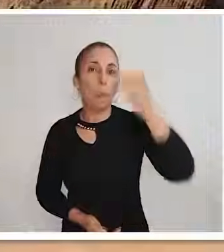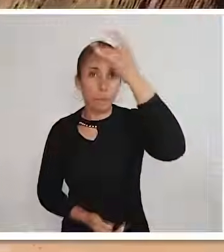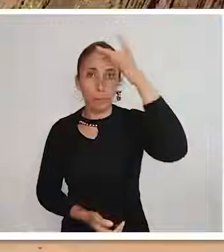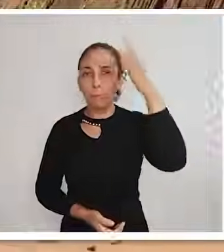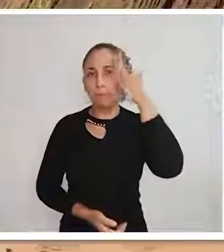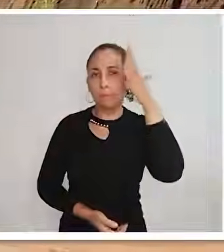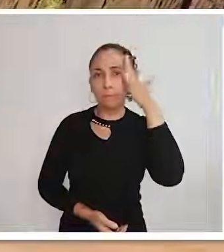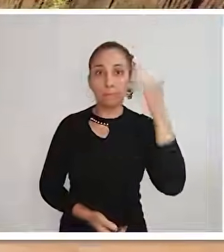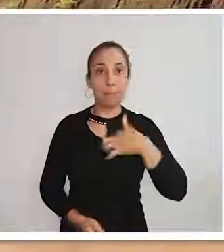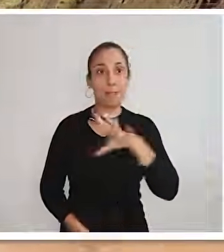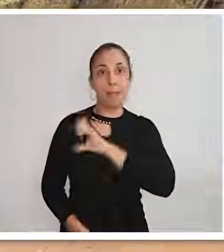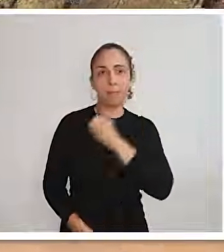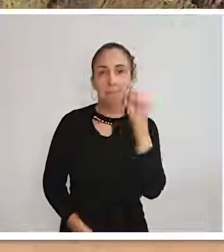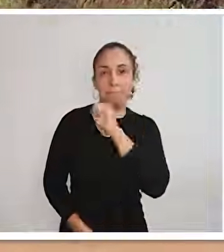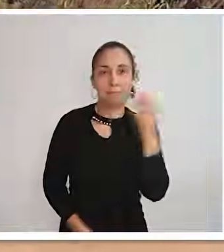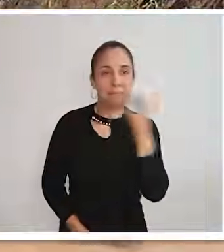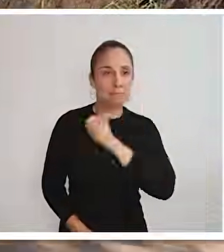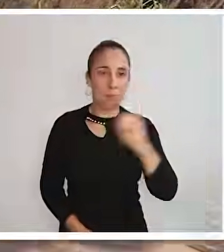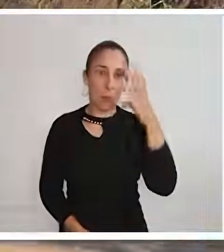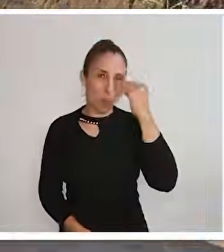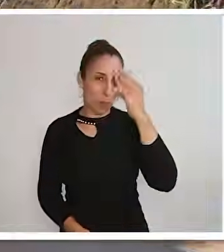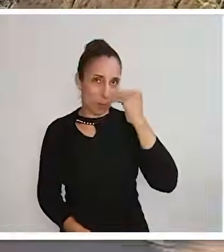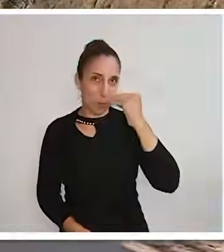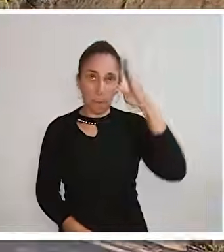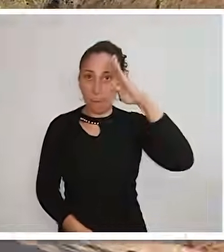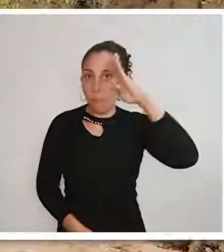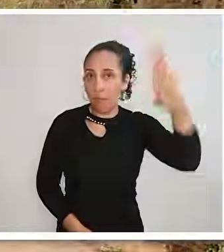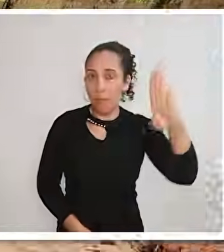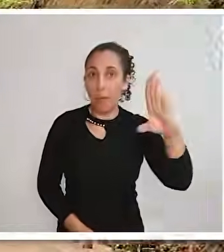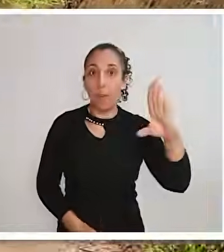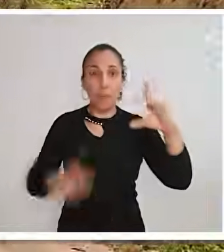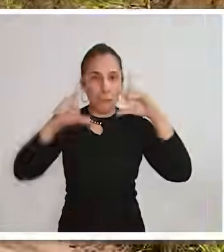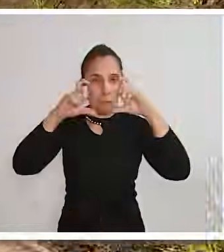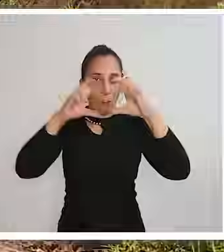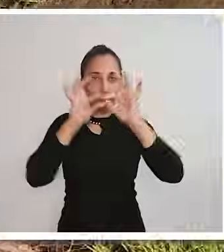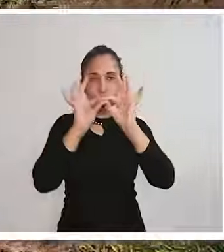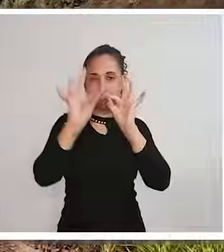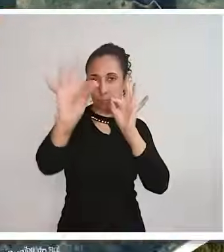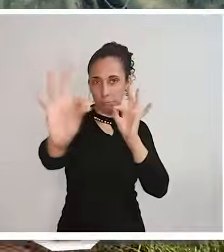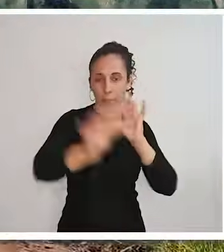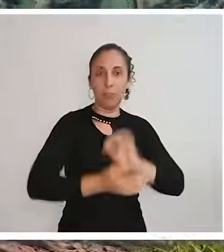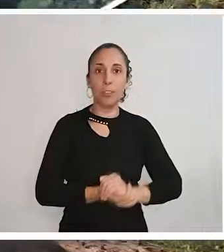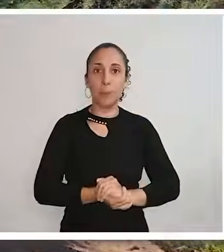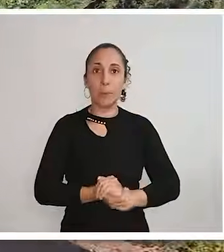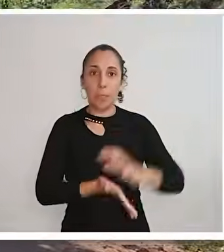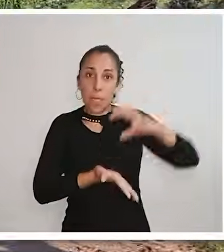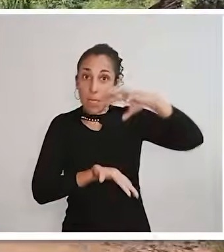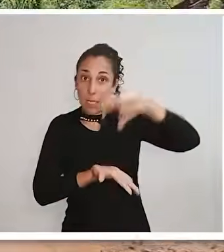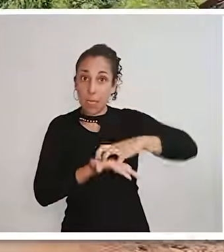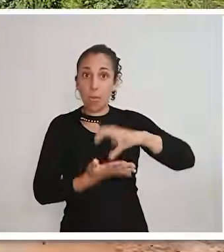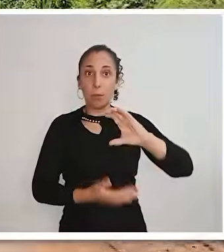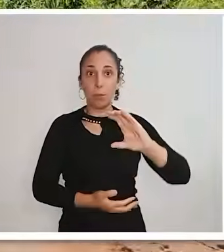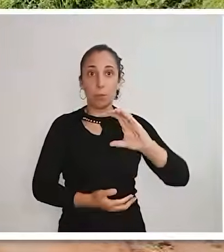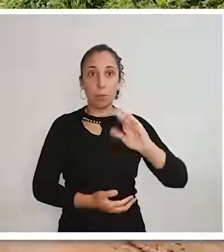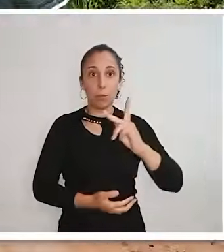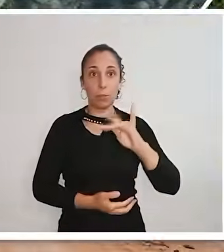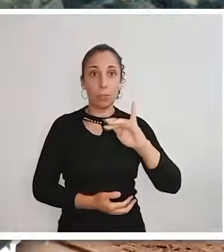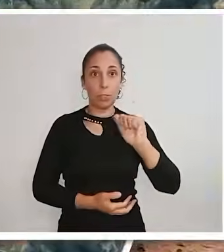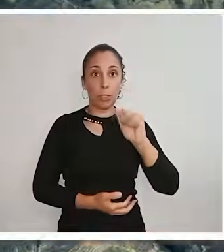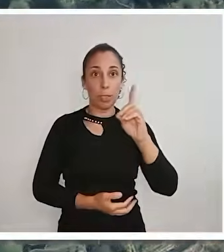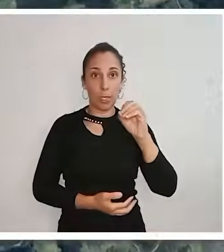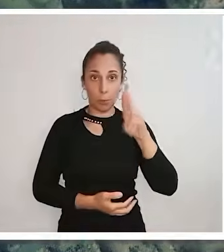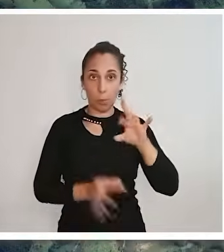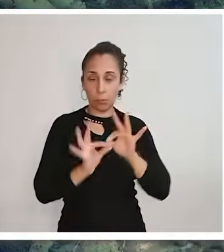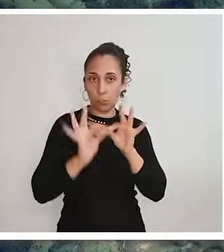Todo mundo sabe que eu sou apaixonado por fotografia, principalmente as fotografias de longa distância. E tem um ponto que fica a